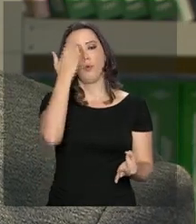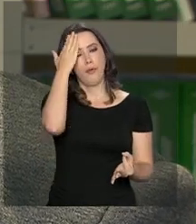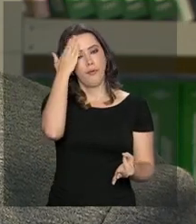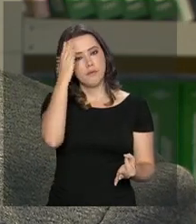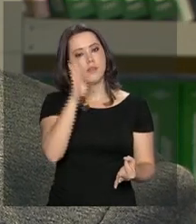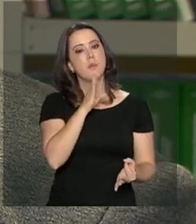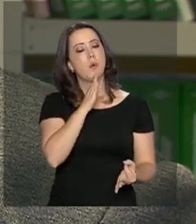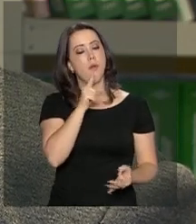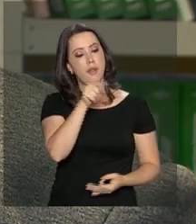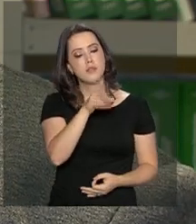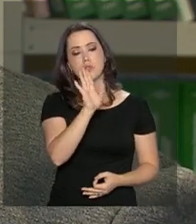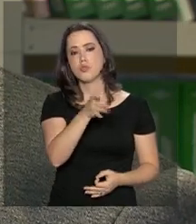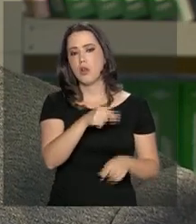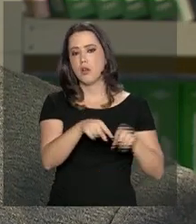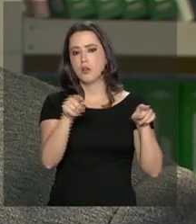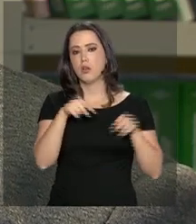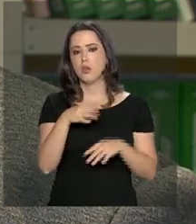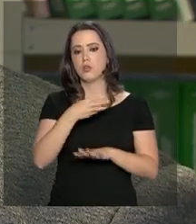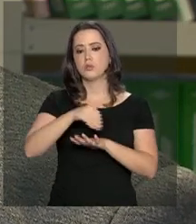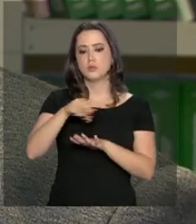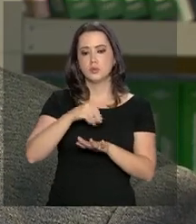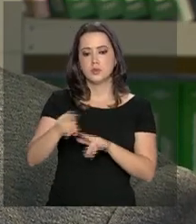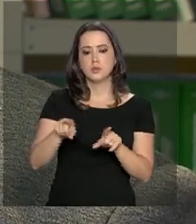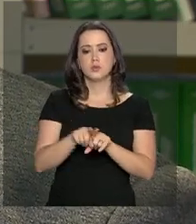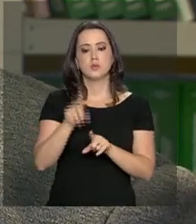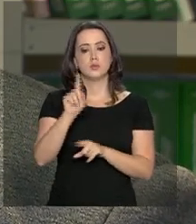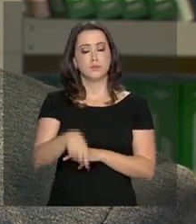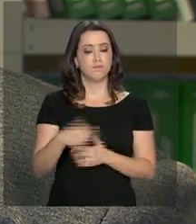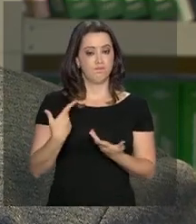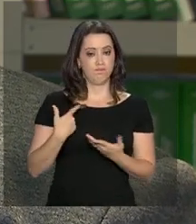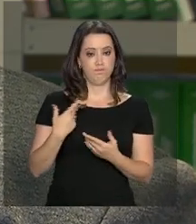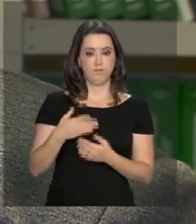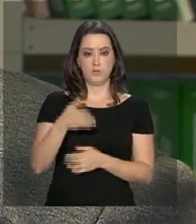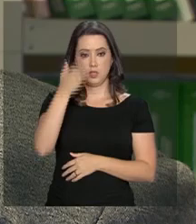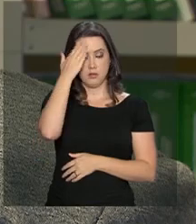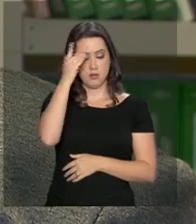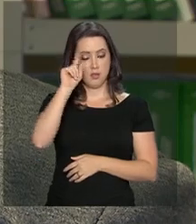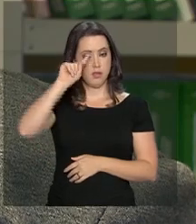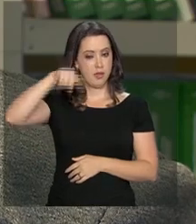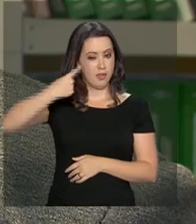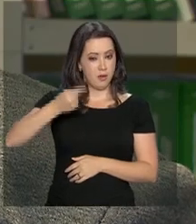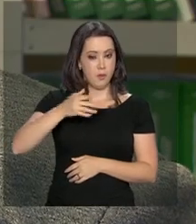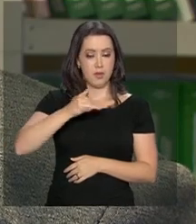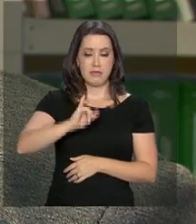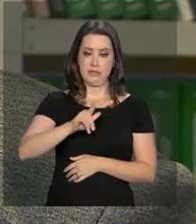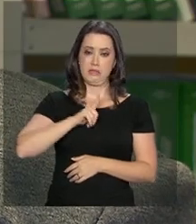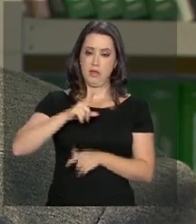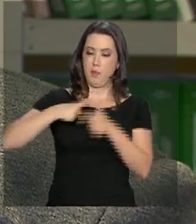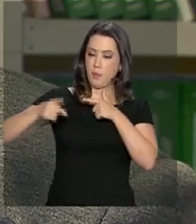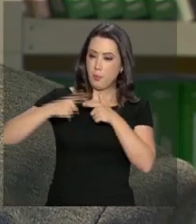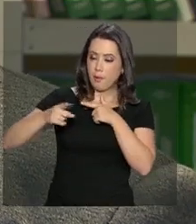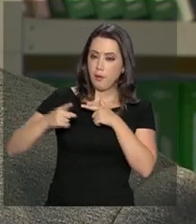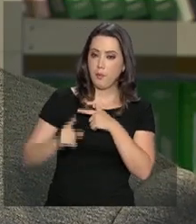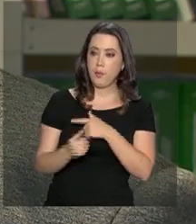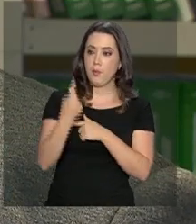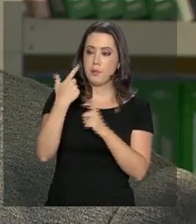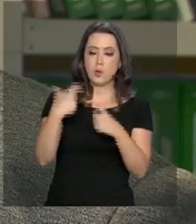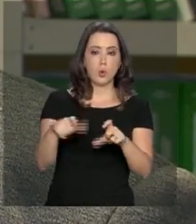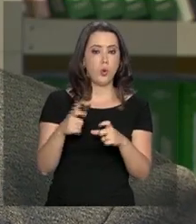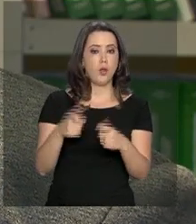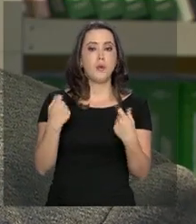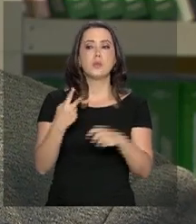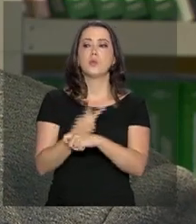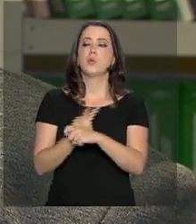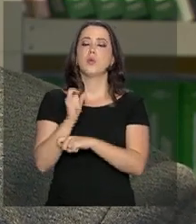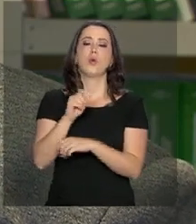referência, que ele tome informações sobre a loja onde ele quer comprar. Depois, se houver algum problema, o primeiro lugar onde o